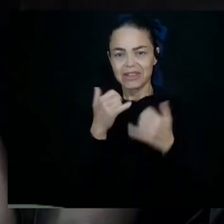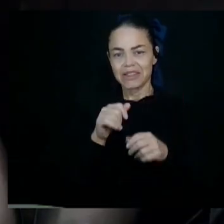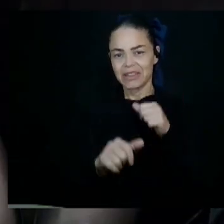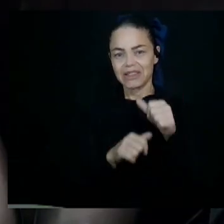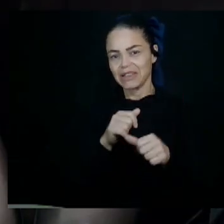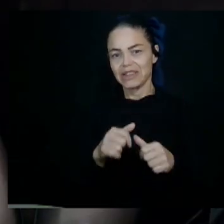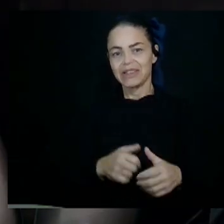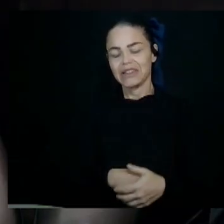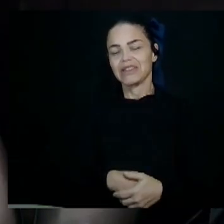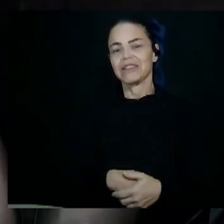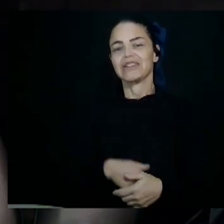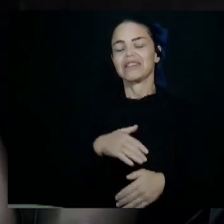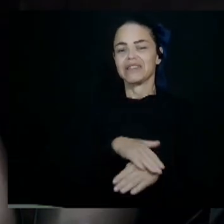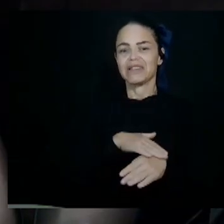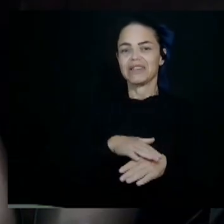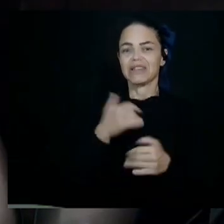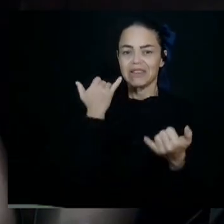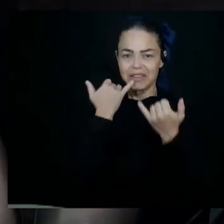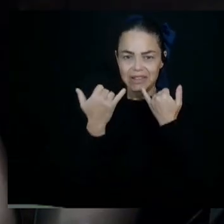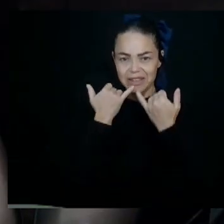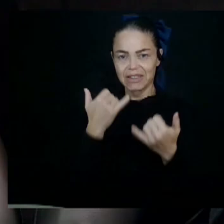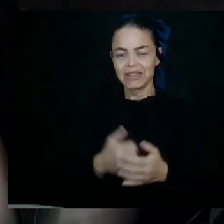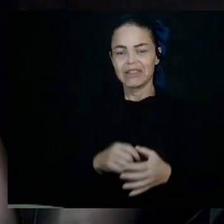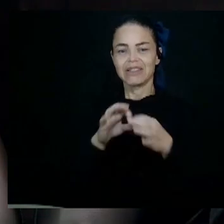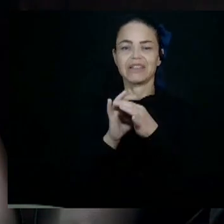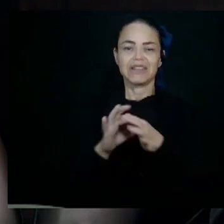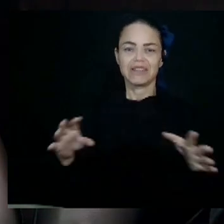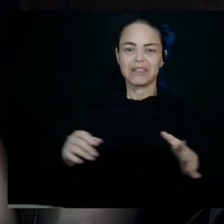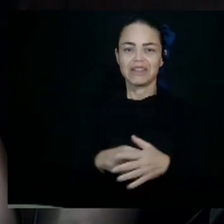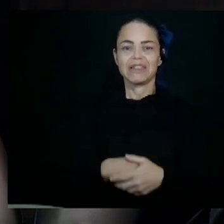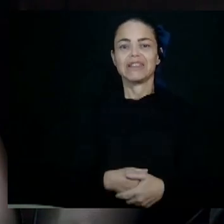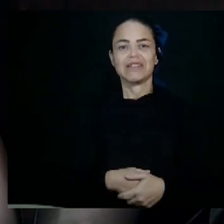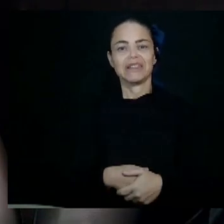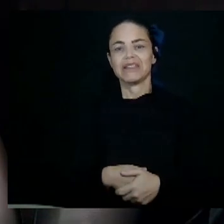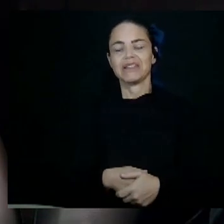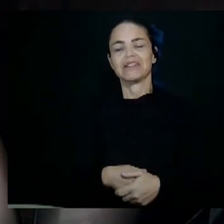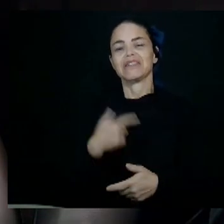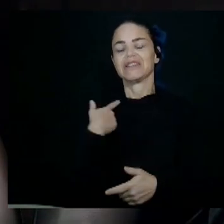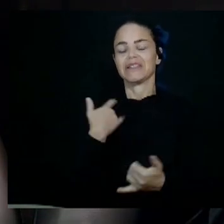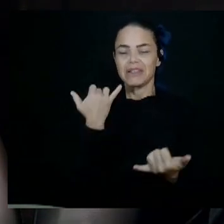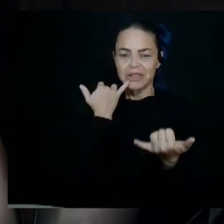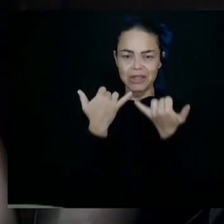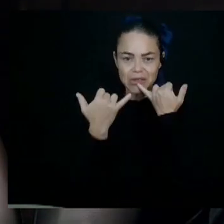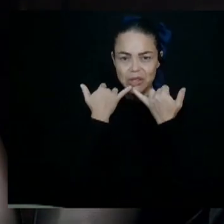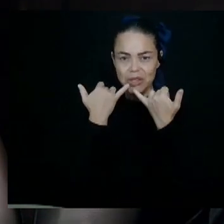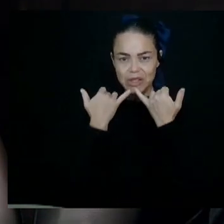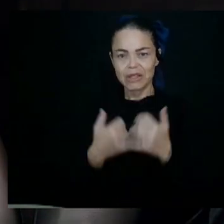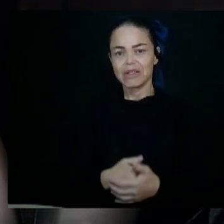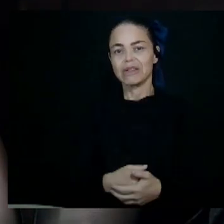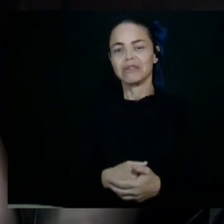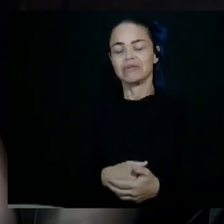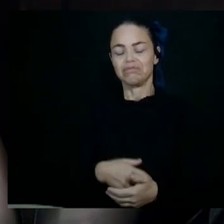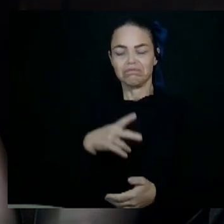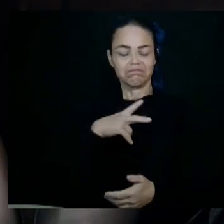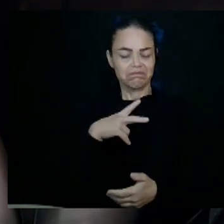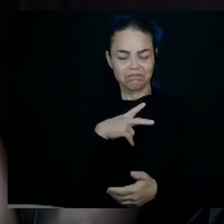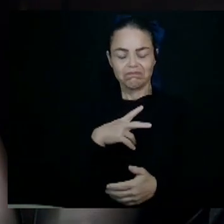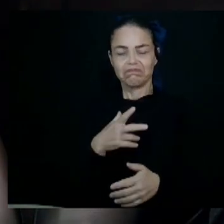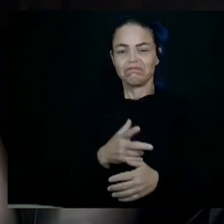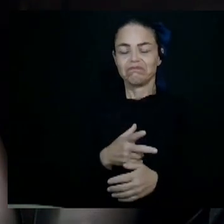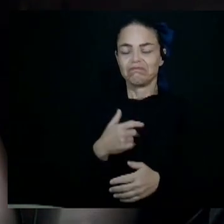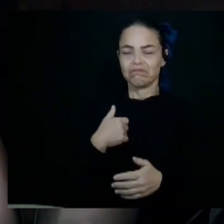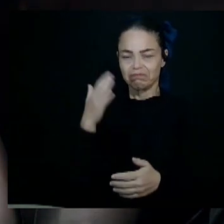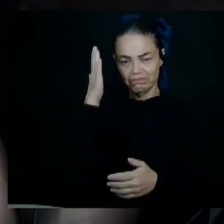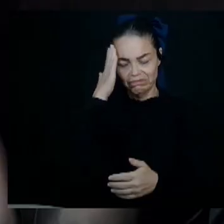sempre comento que informação liberta. Então, é a gente se informar de forma pessoal, buscar entender os